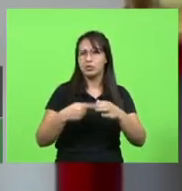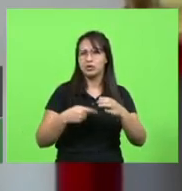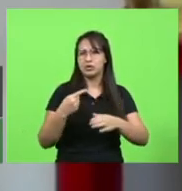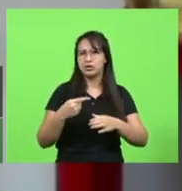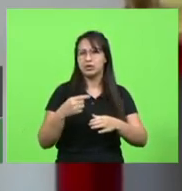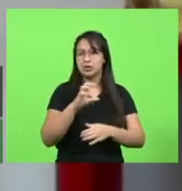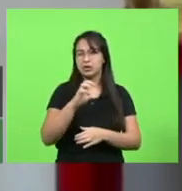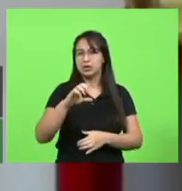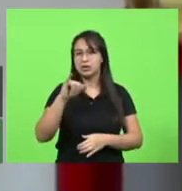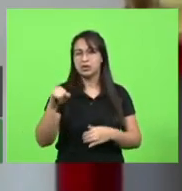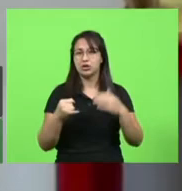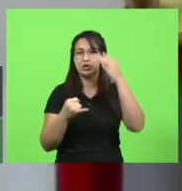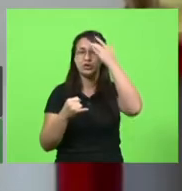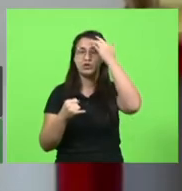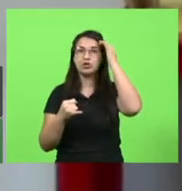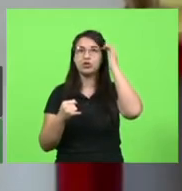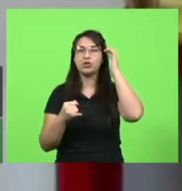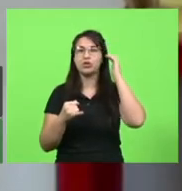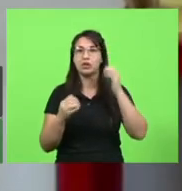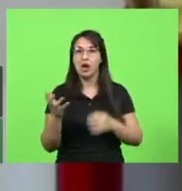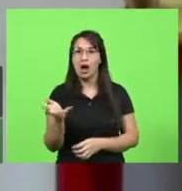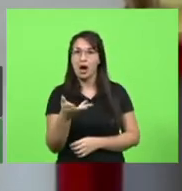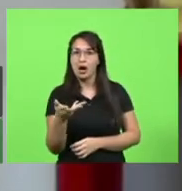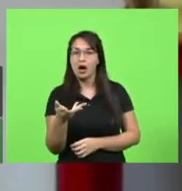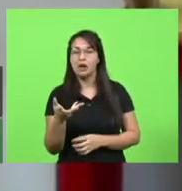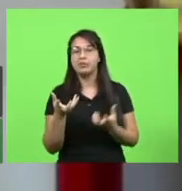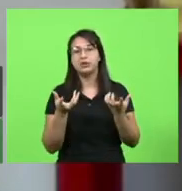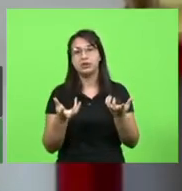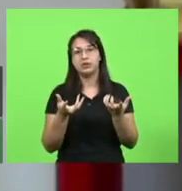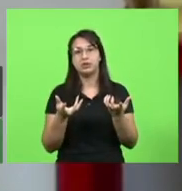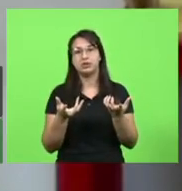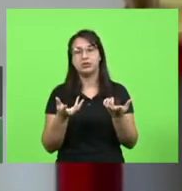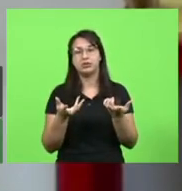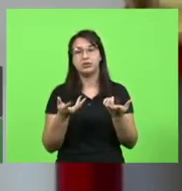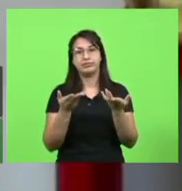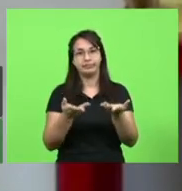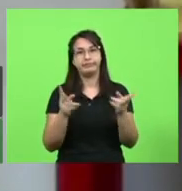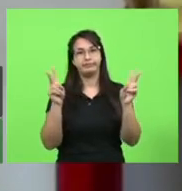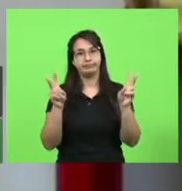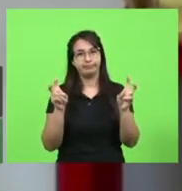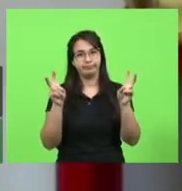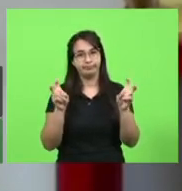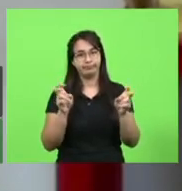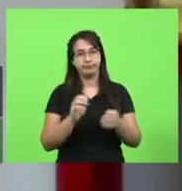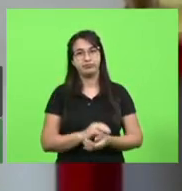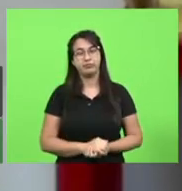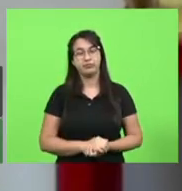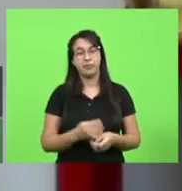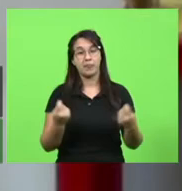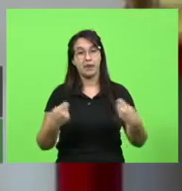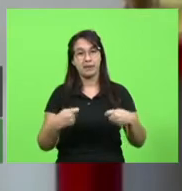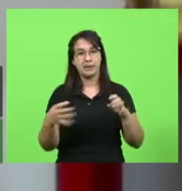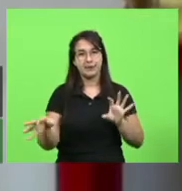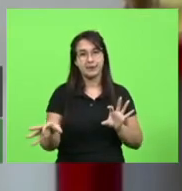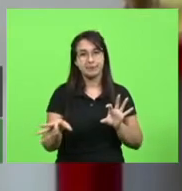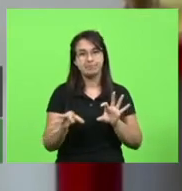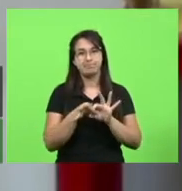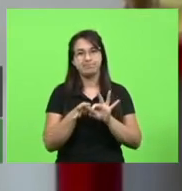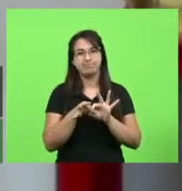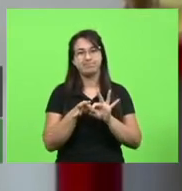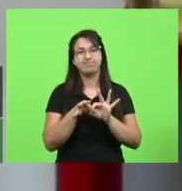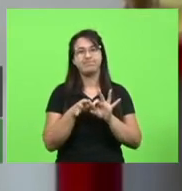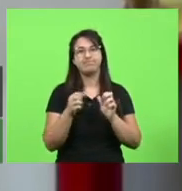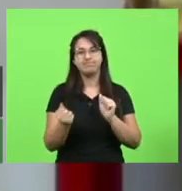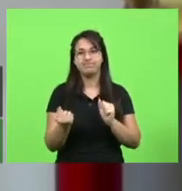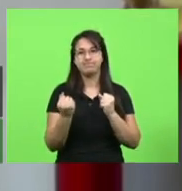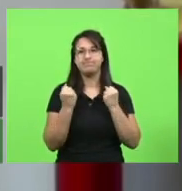de uma forma mais célere, mais rápida com relação a essa questão. Então, a gente precisa unir forças, né, para atender realmente as